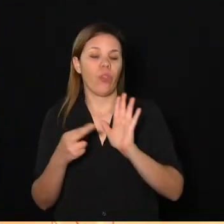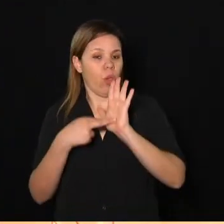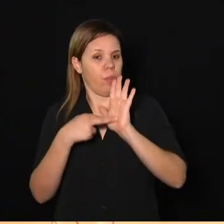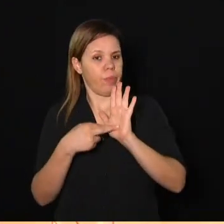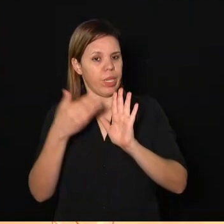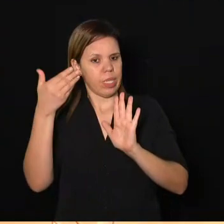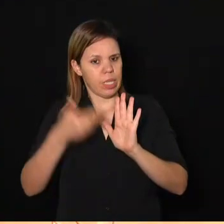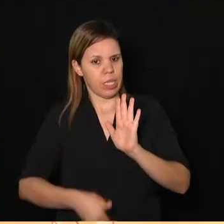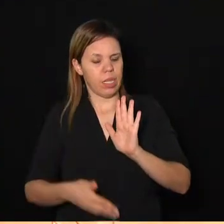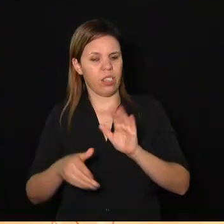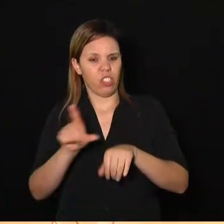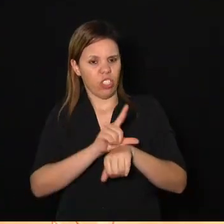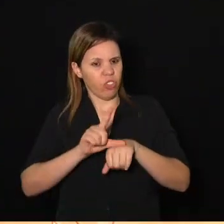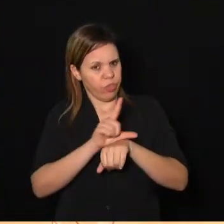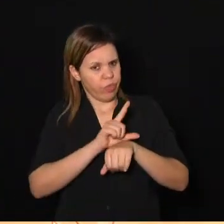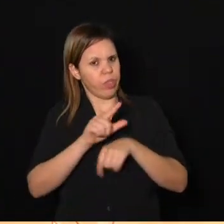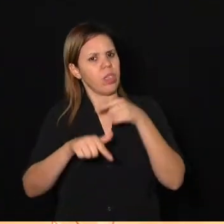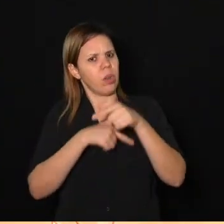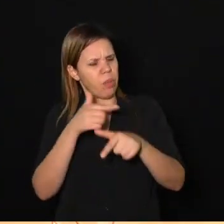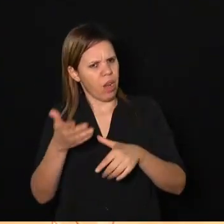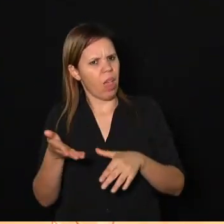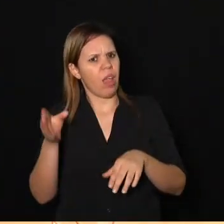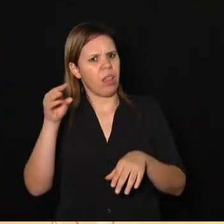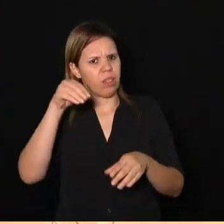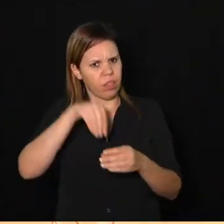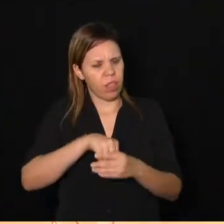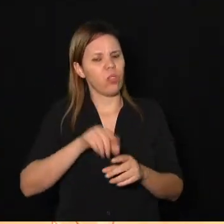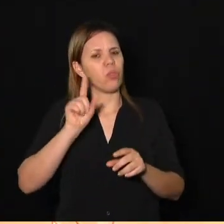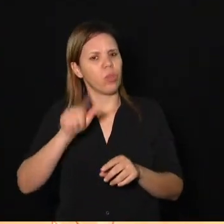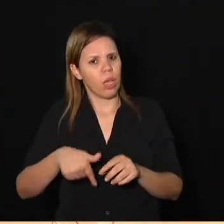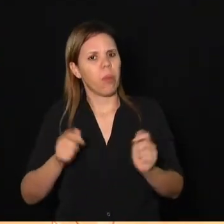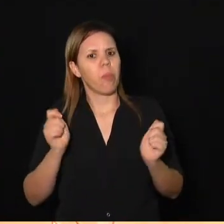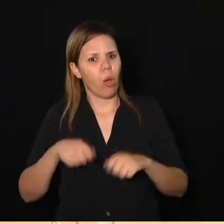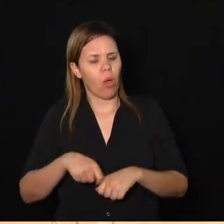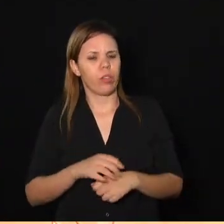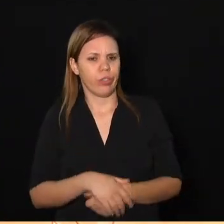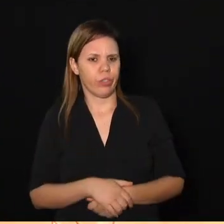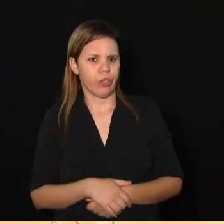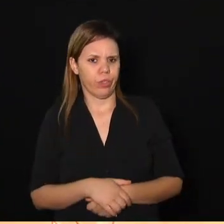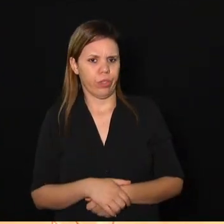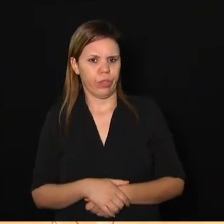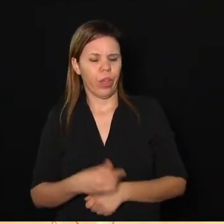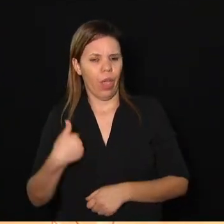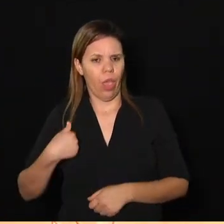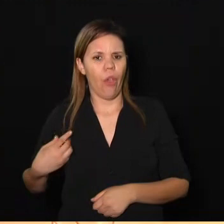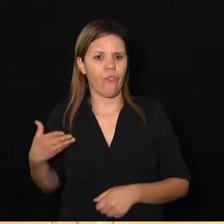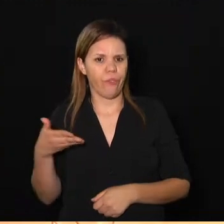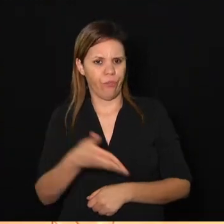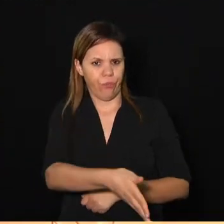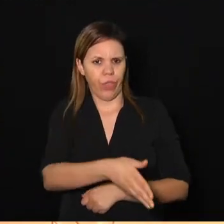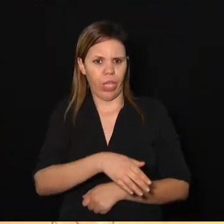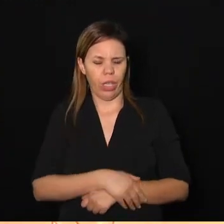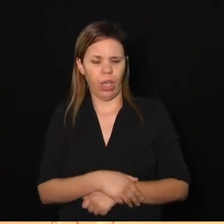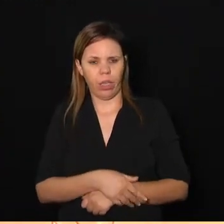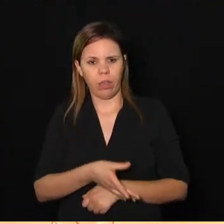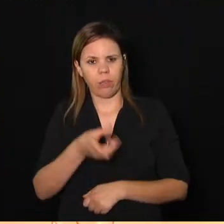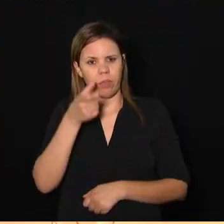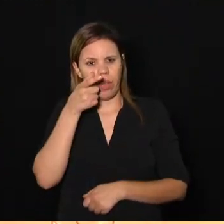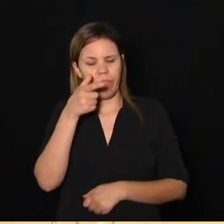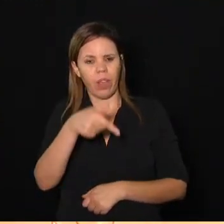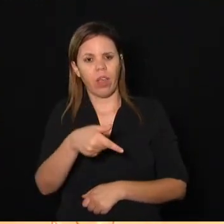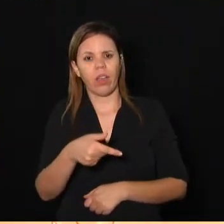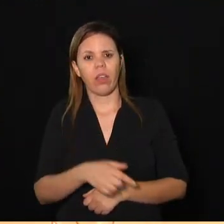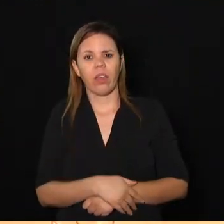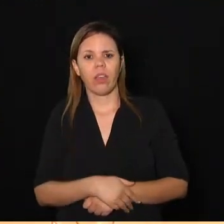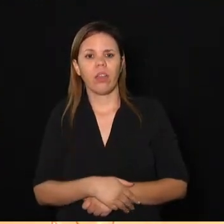gente tem que trabalhar dentro daquilo que é legal então também vim aqui para escutar para ver o ponto e o contraponto eu